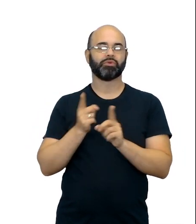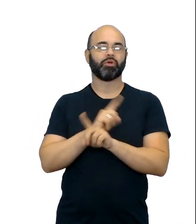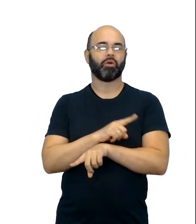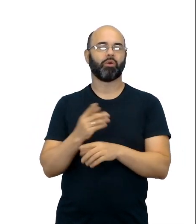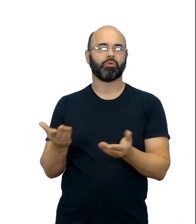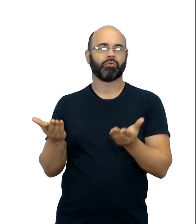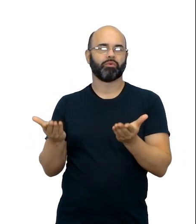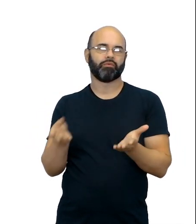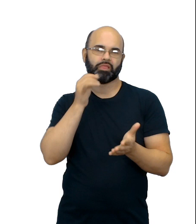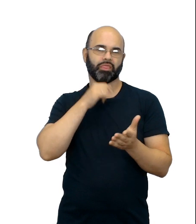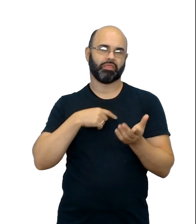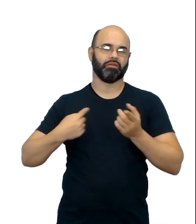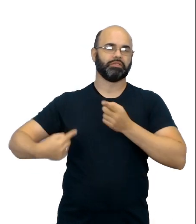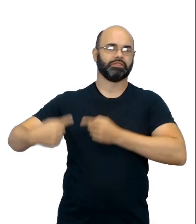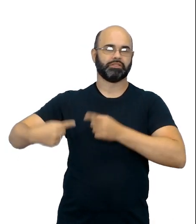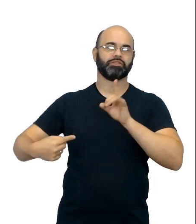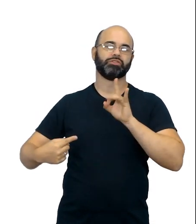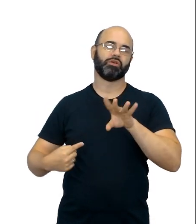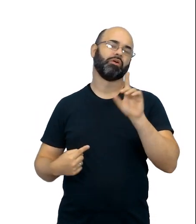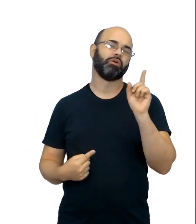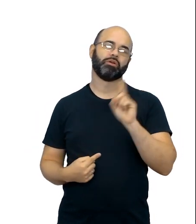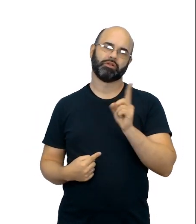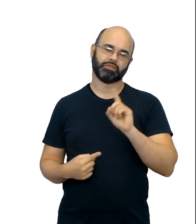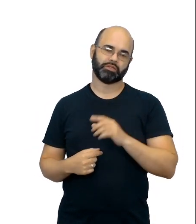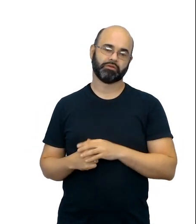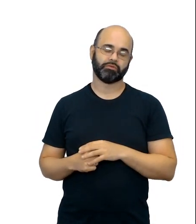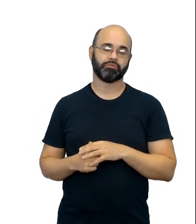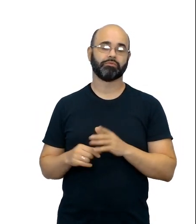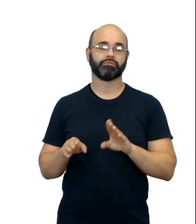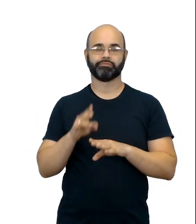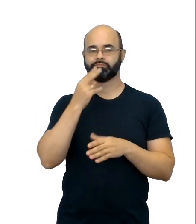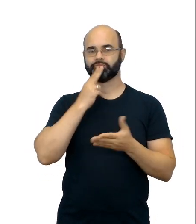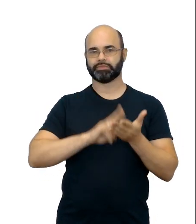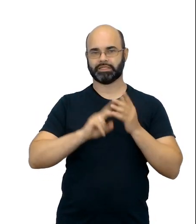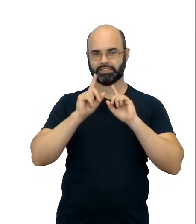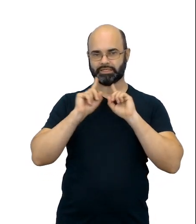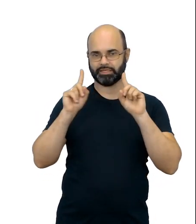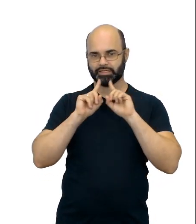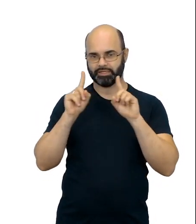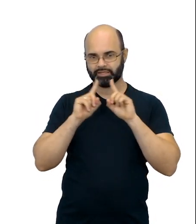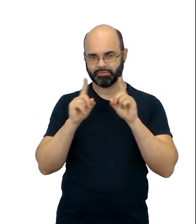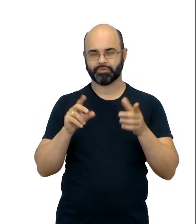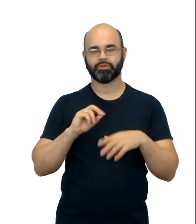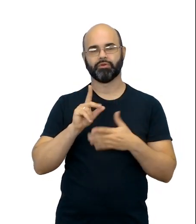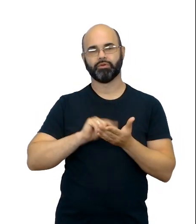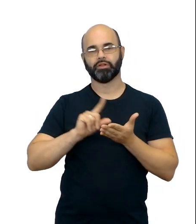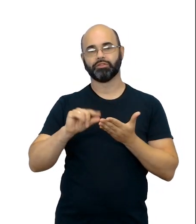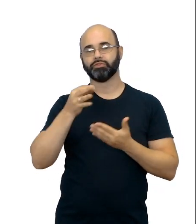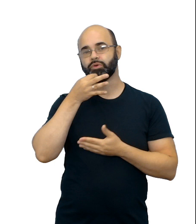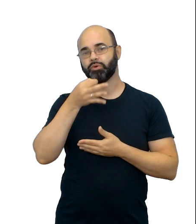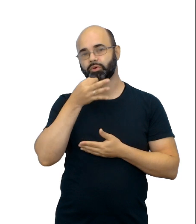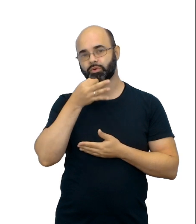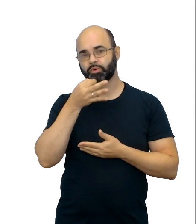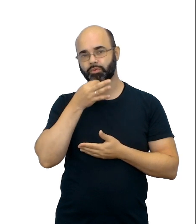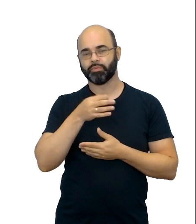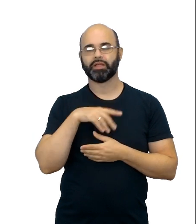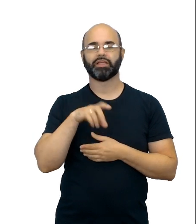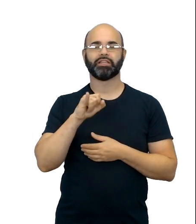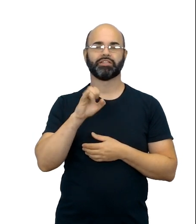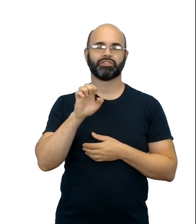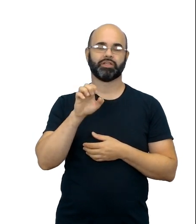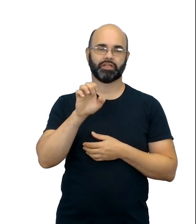é só o debate. Nós temos aqui carta de reclamação, nós temos também artigo de opinião,